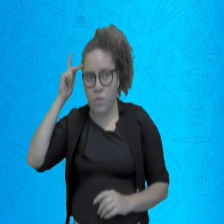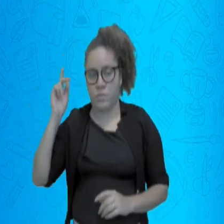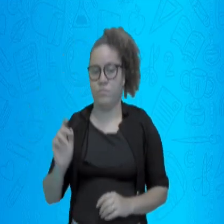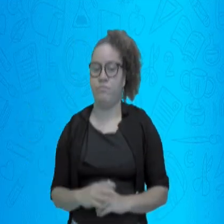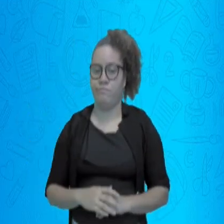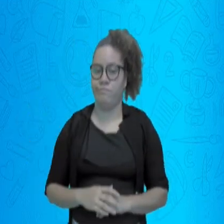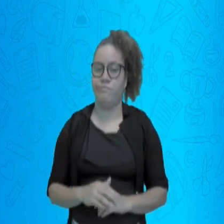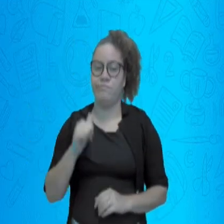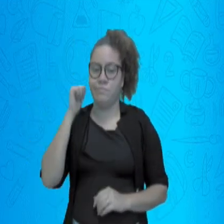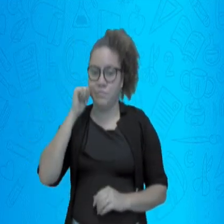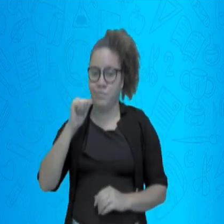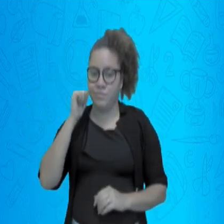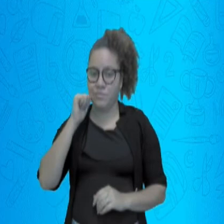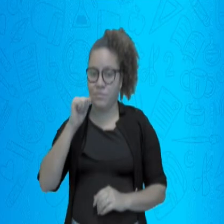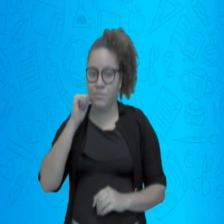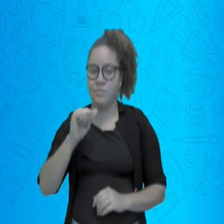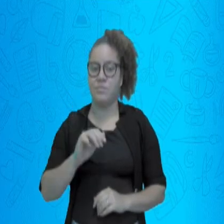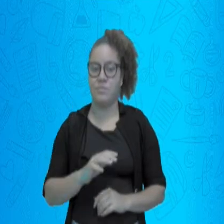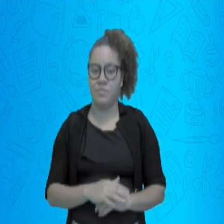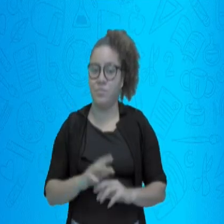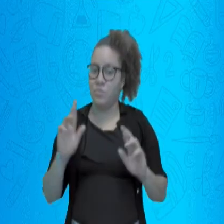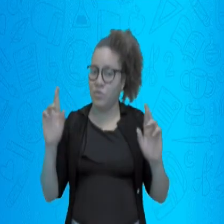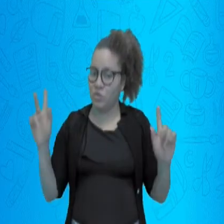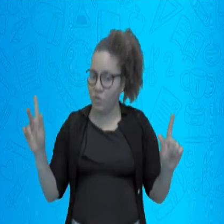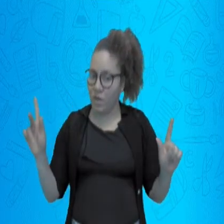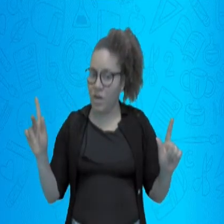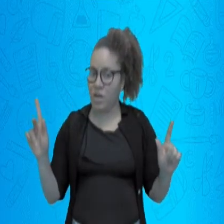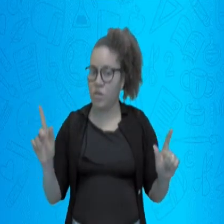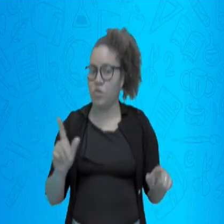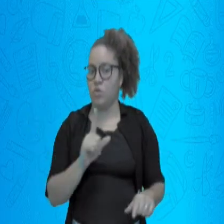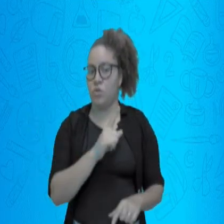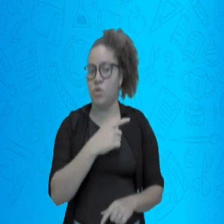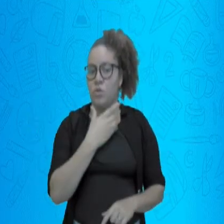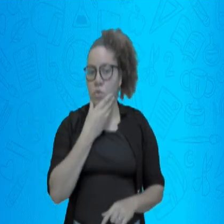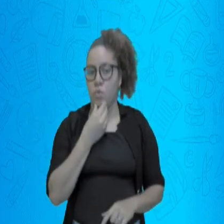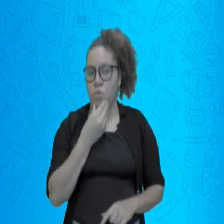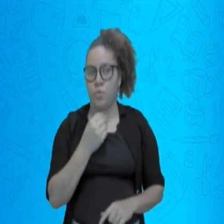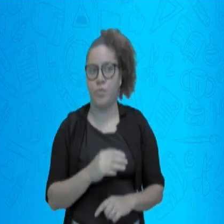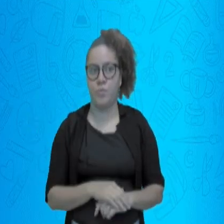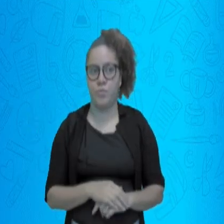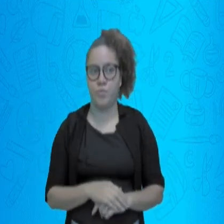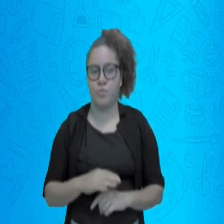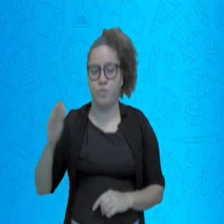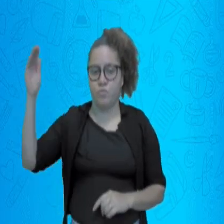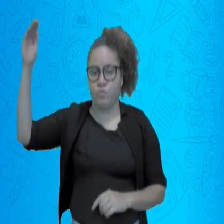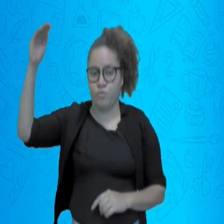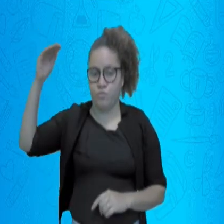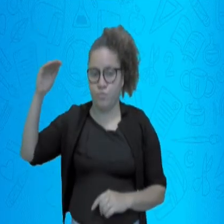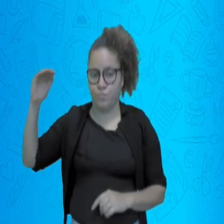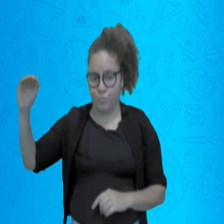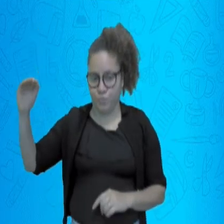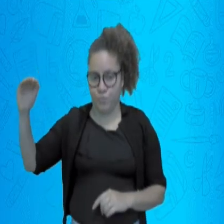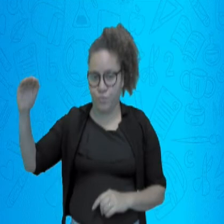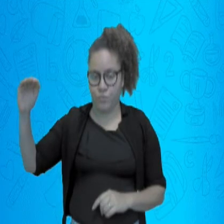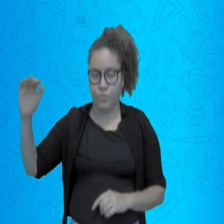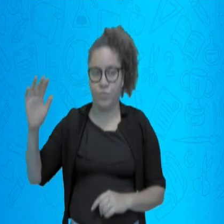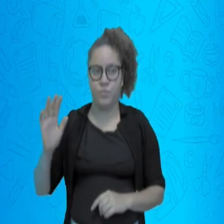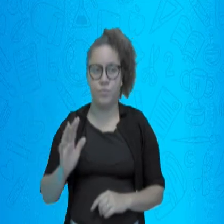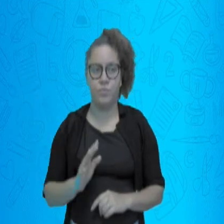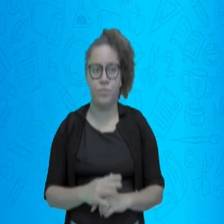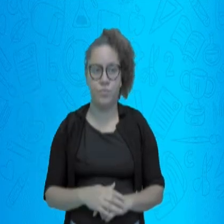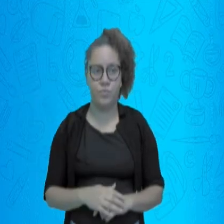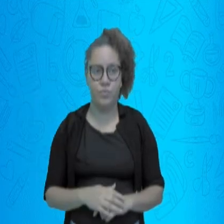aqui, ela é uma mulher diferente dele. Ela é baixa, olha aí a característica física